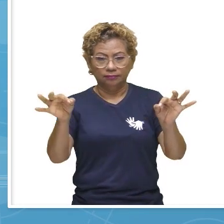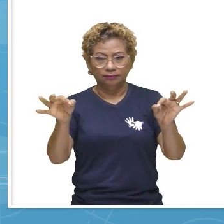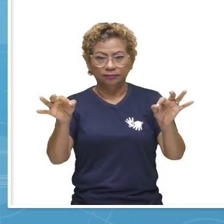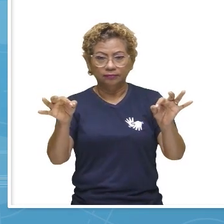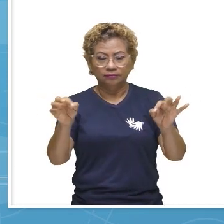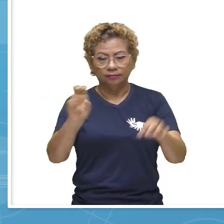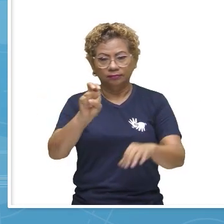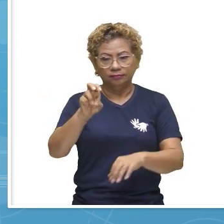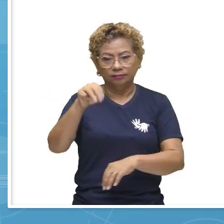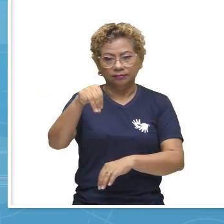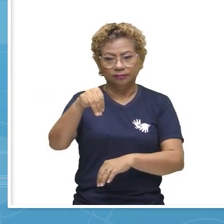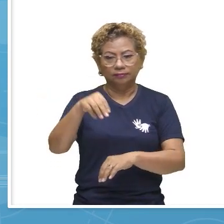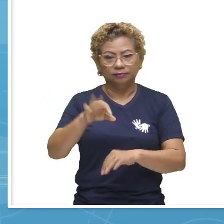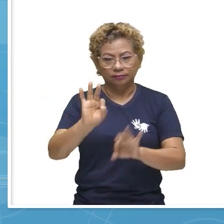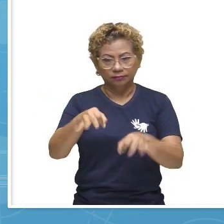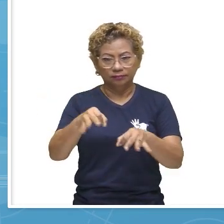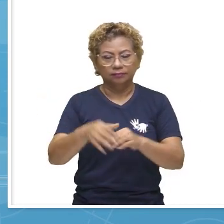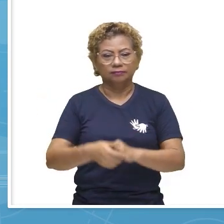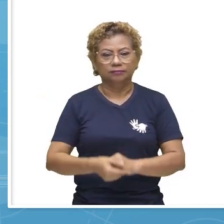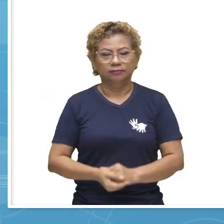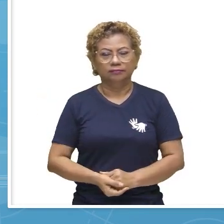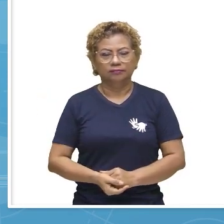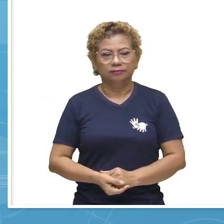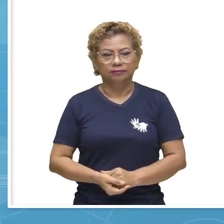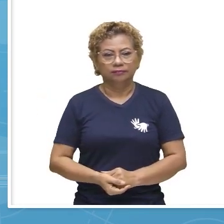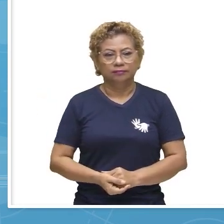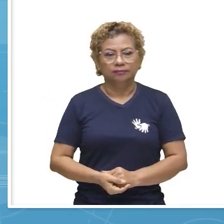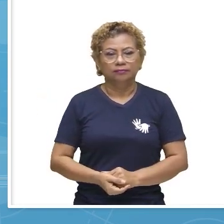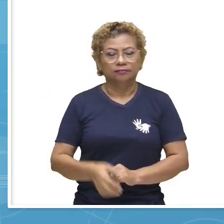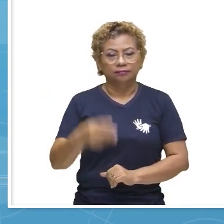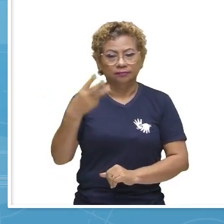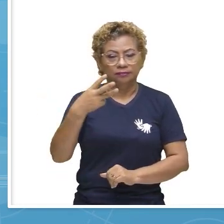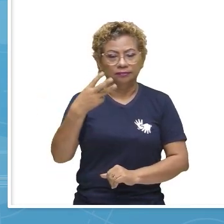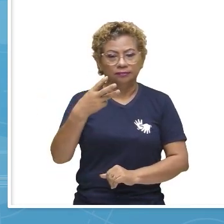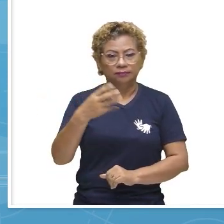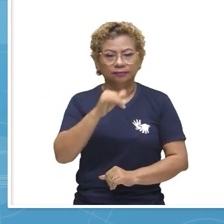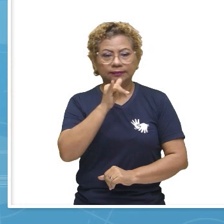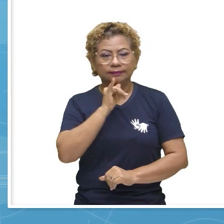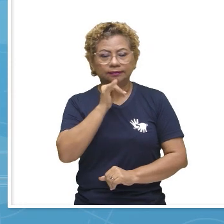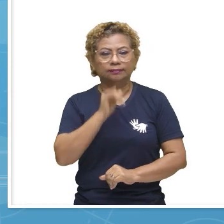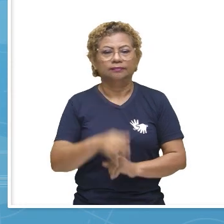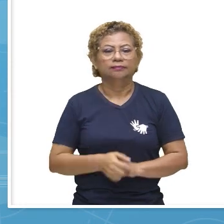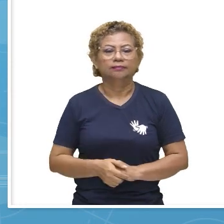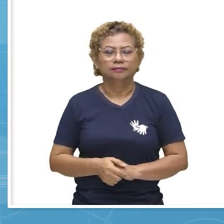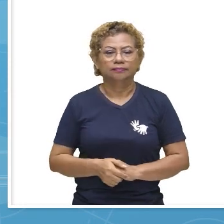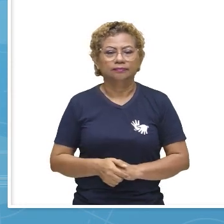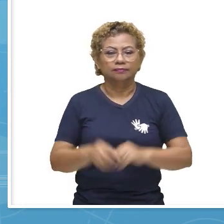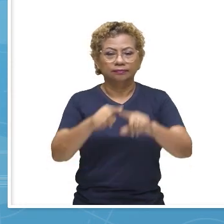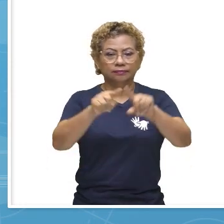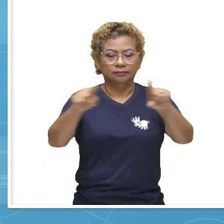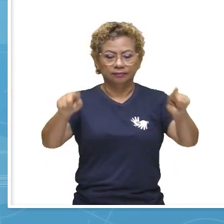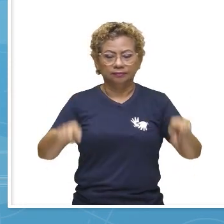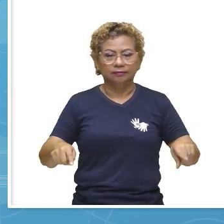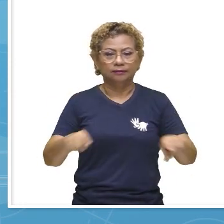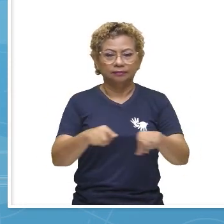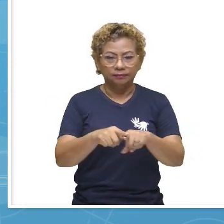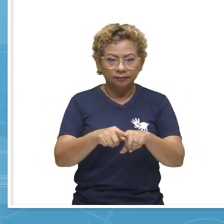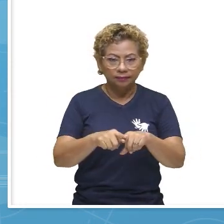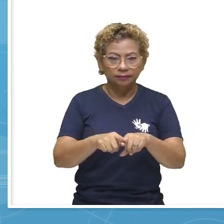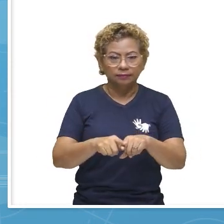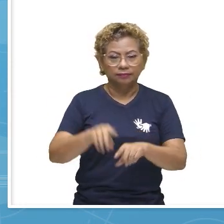5 metros, ok? Terceiro exemplo. O quadrado da quantia que Carlos possui.